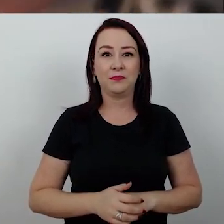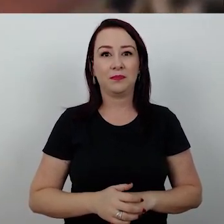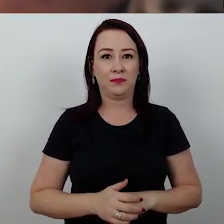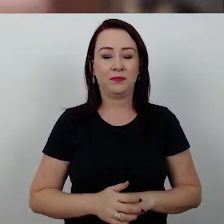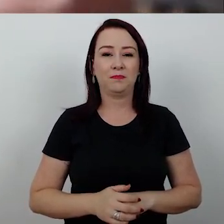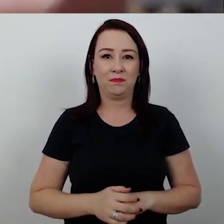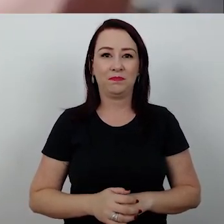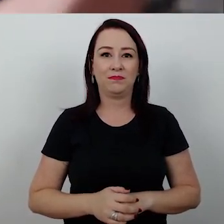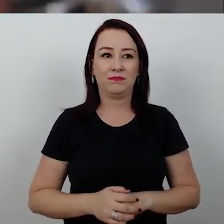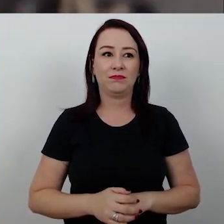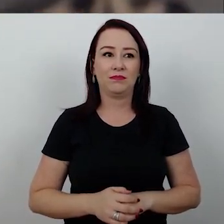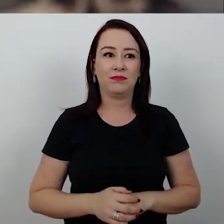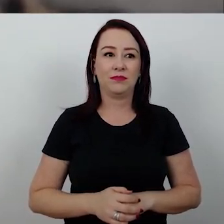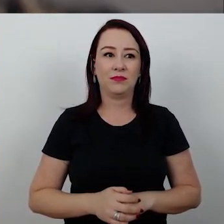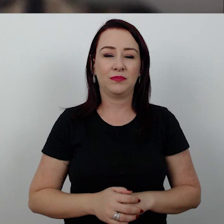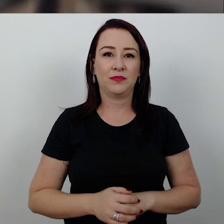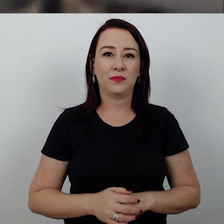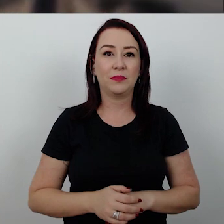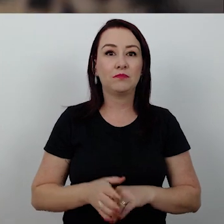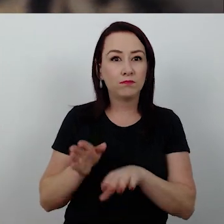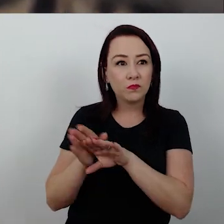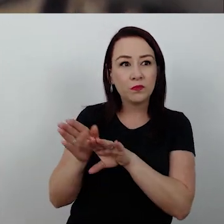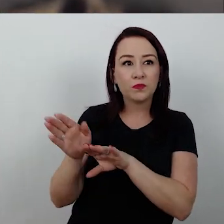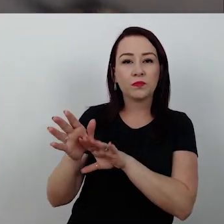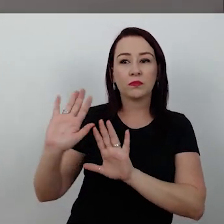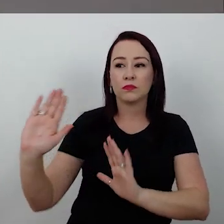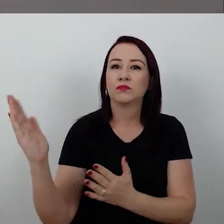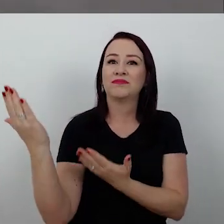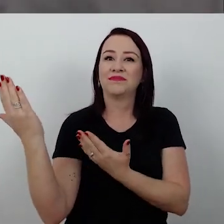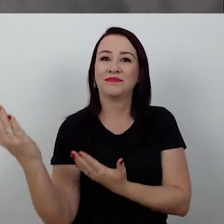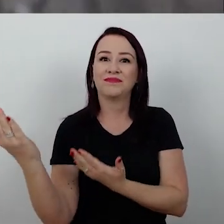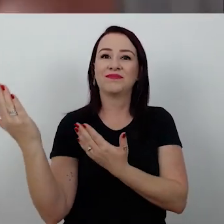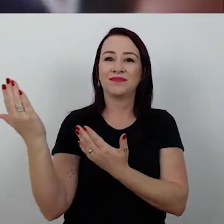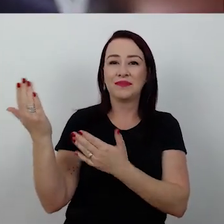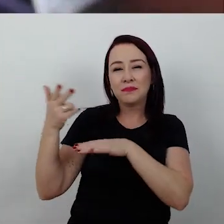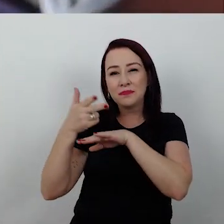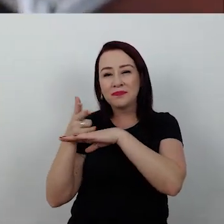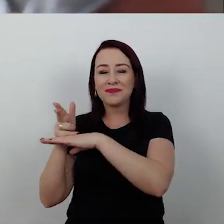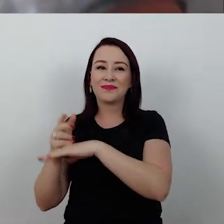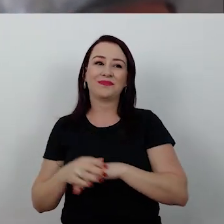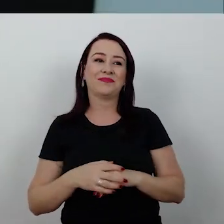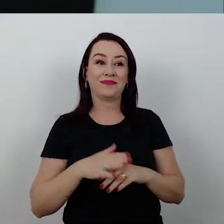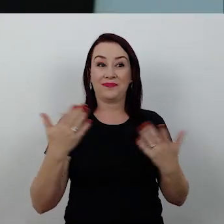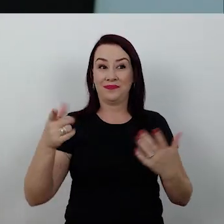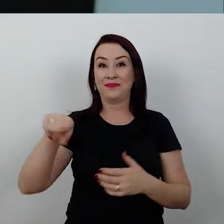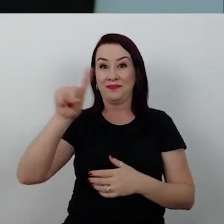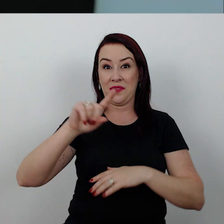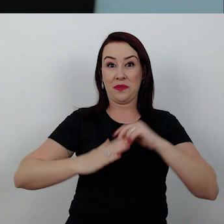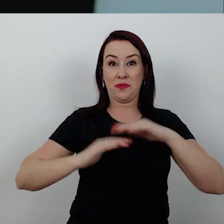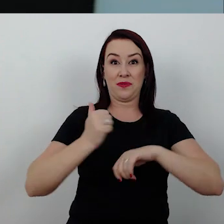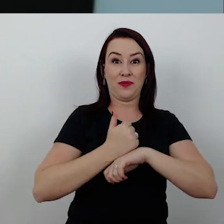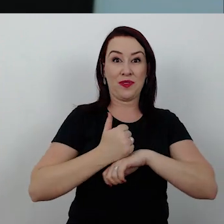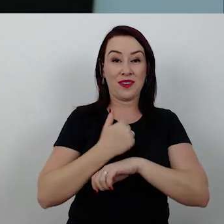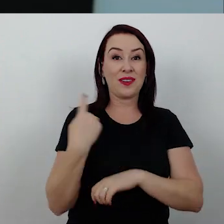Mãe! Mãe! Aí tenta levantar ela mais. Em todas as áreas tem gente que é profissional e que sabe